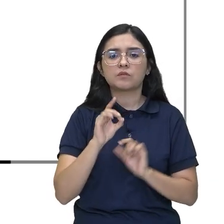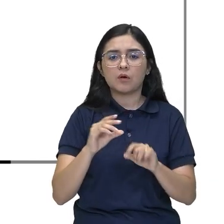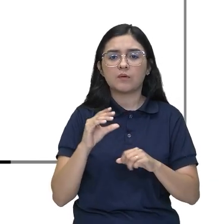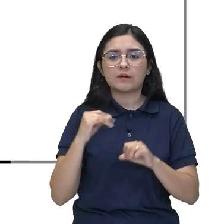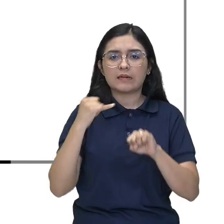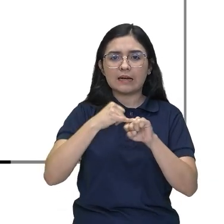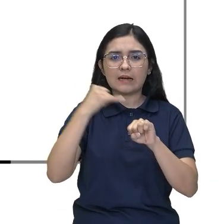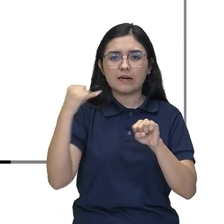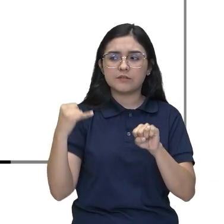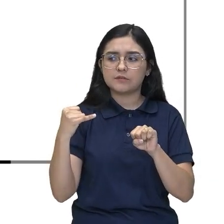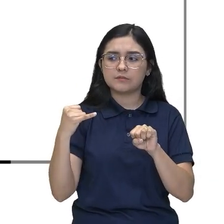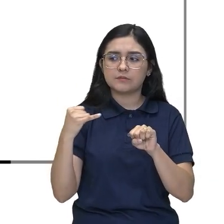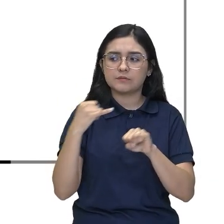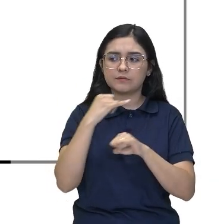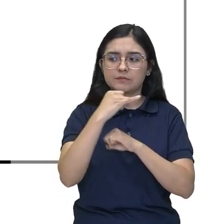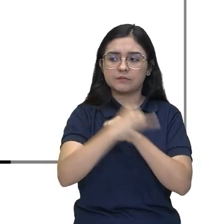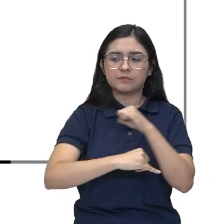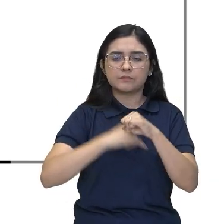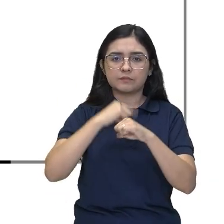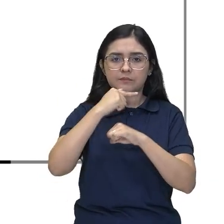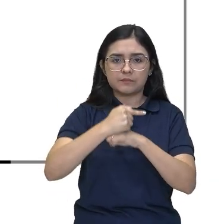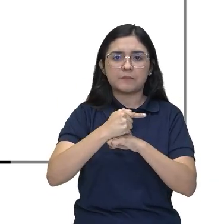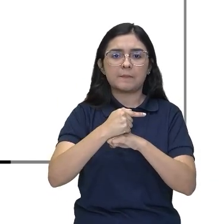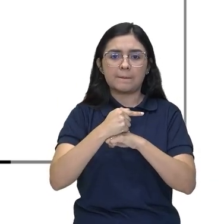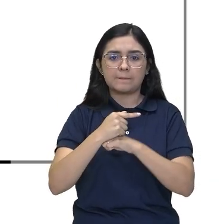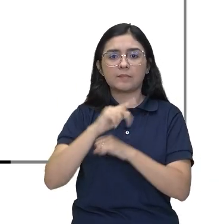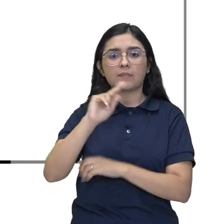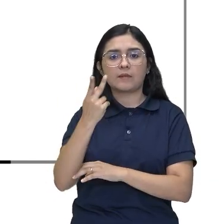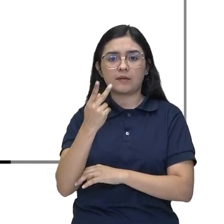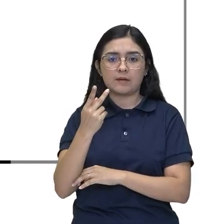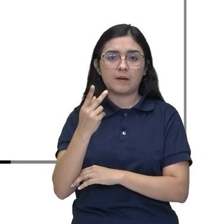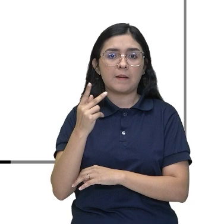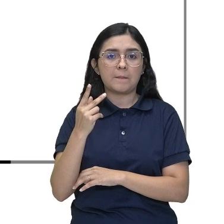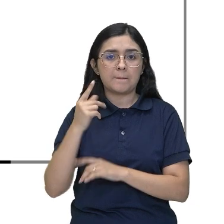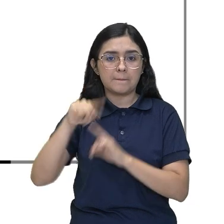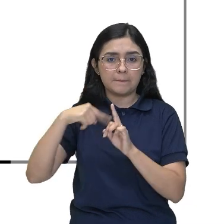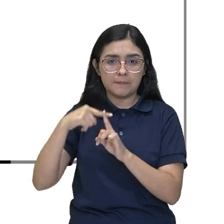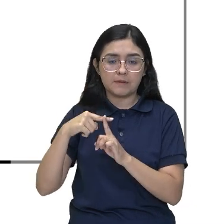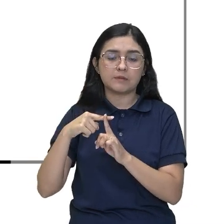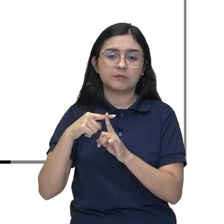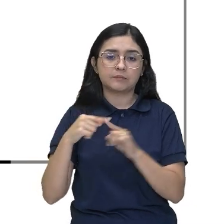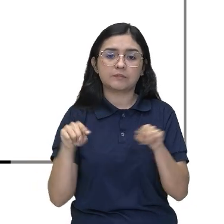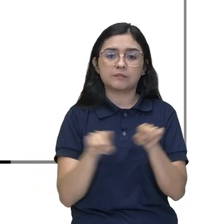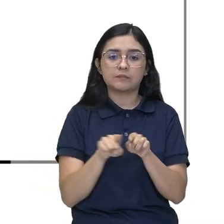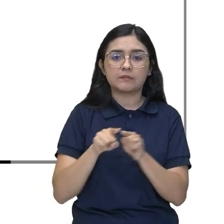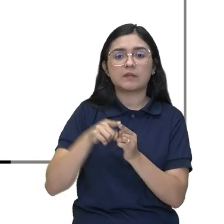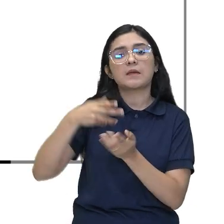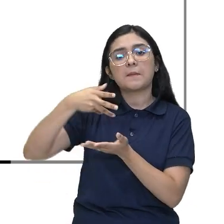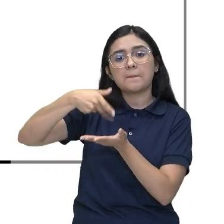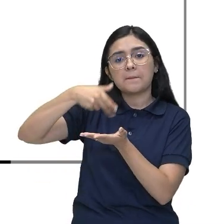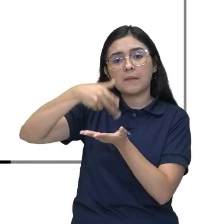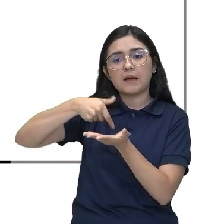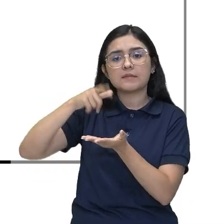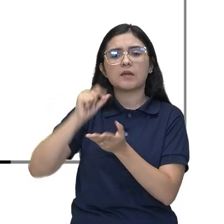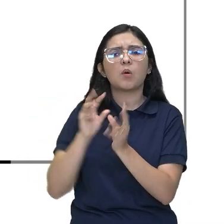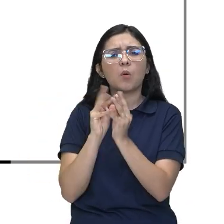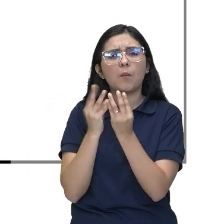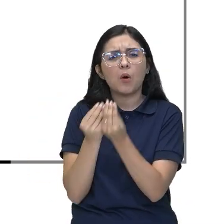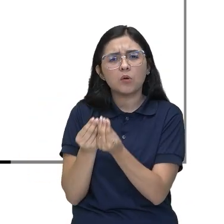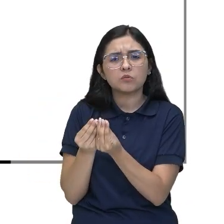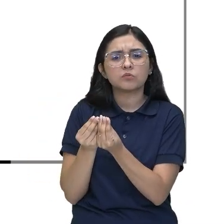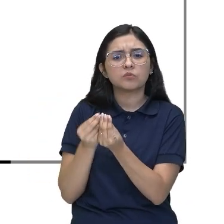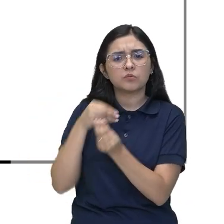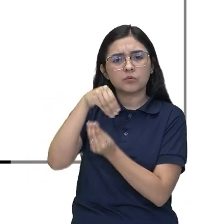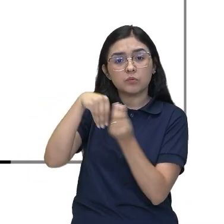cátion hidrogênio, o H+. E bases para Arrhenius são compostos que